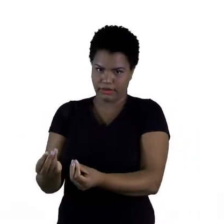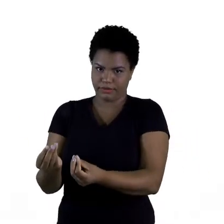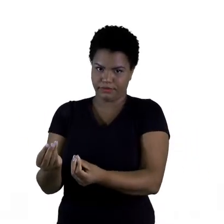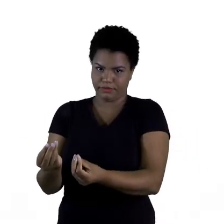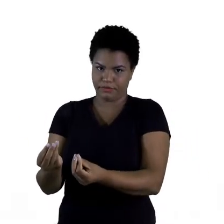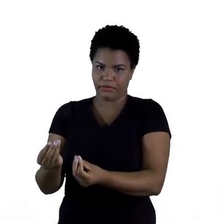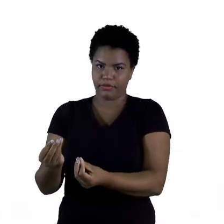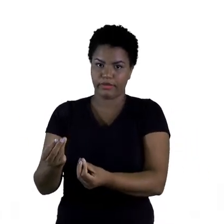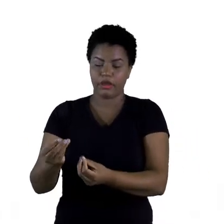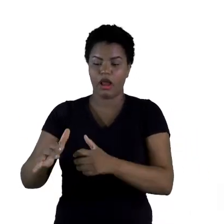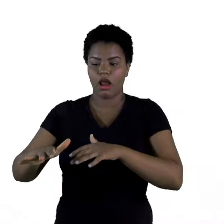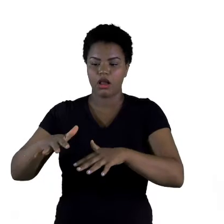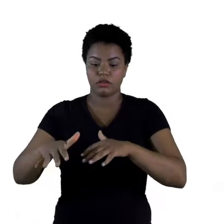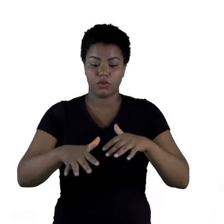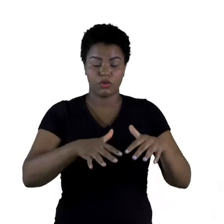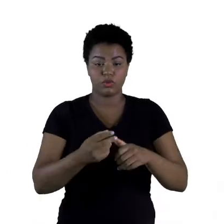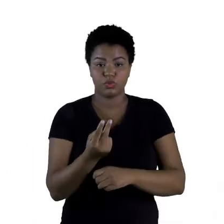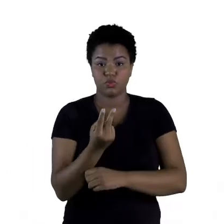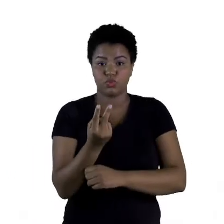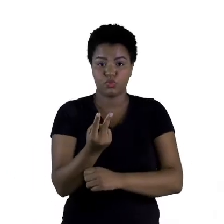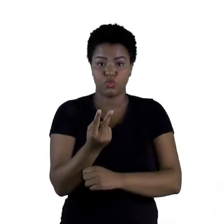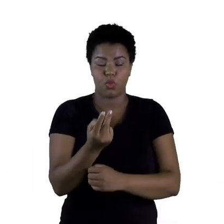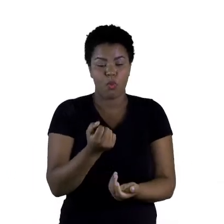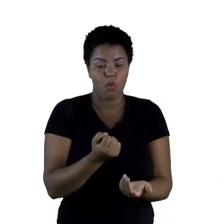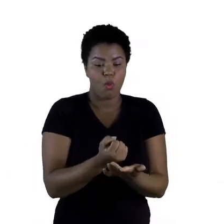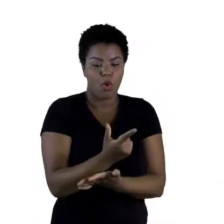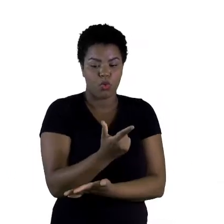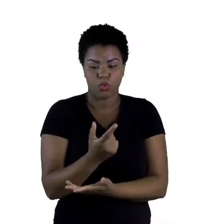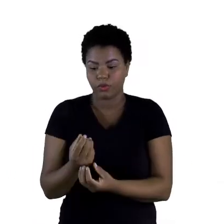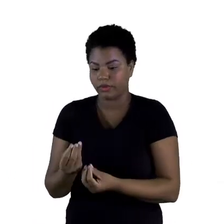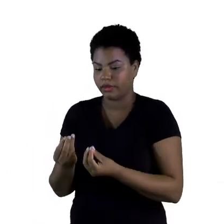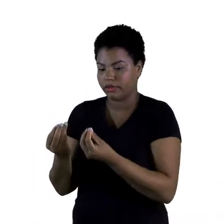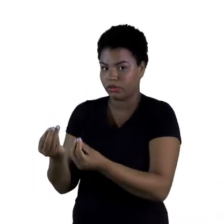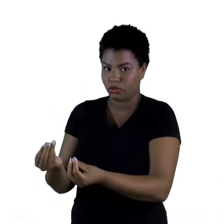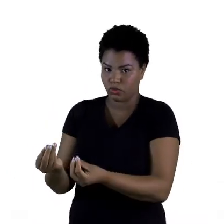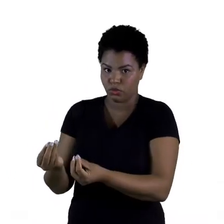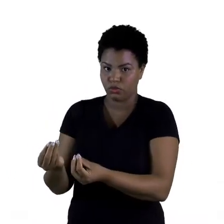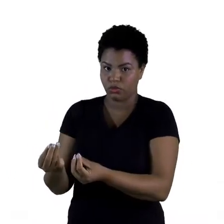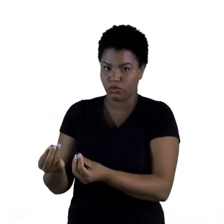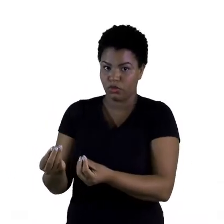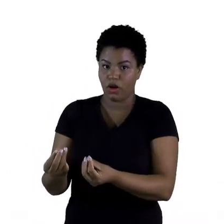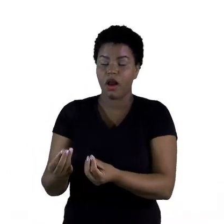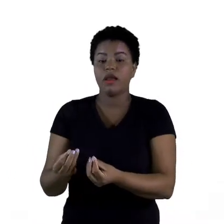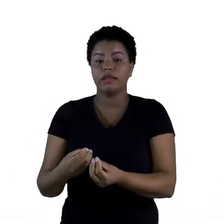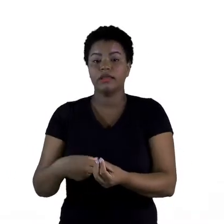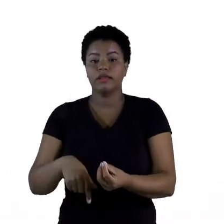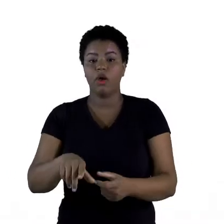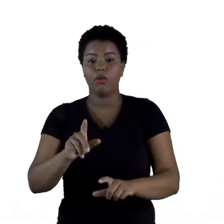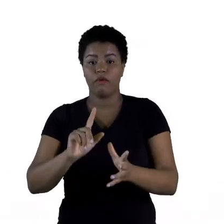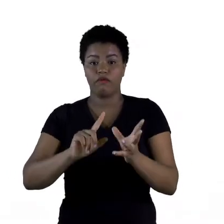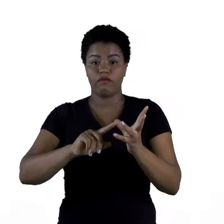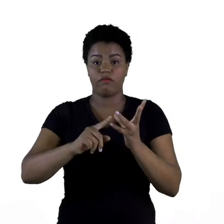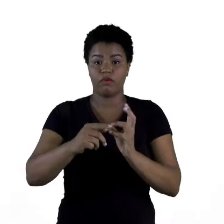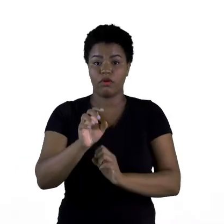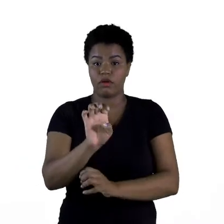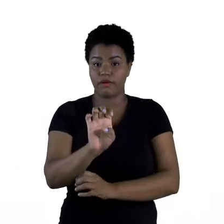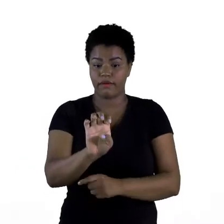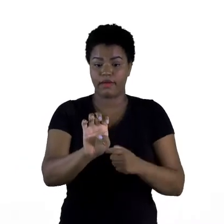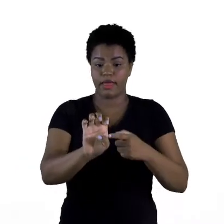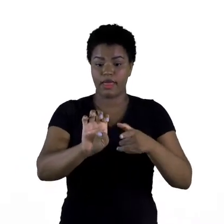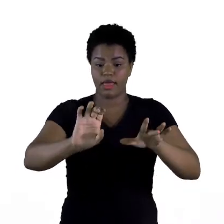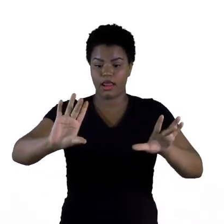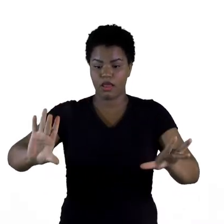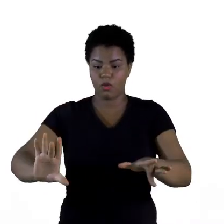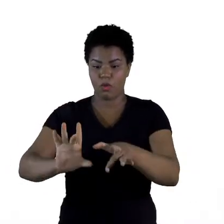são duas ações. Ele comprou e entregou. Então, essa vogal junta, né, as